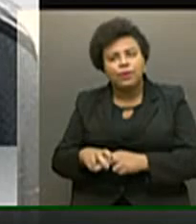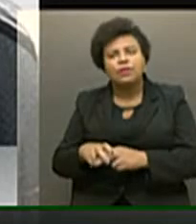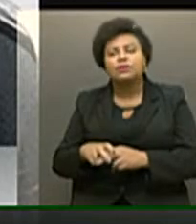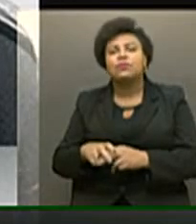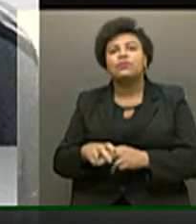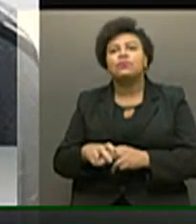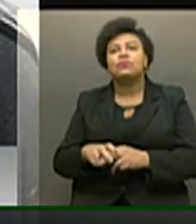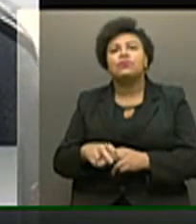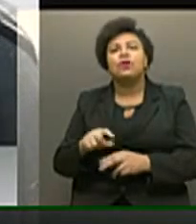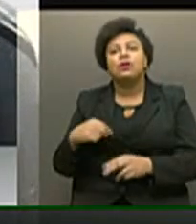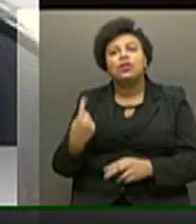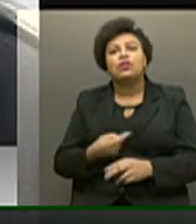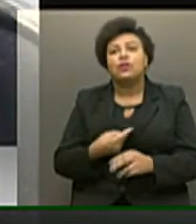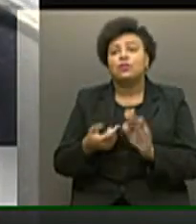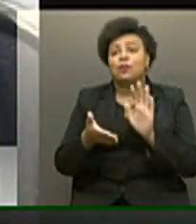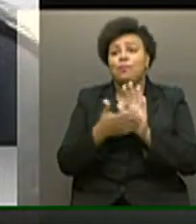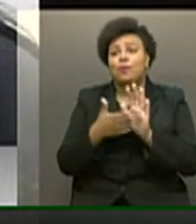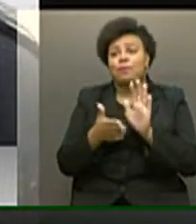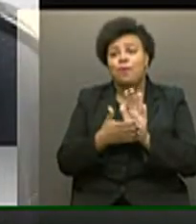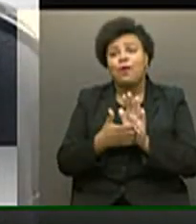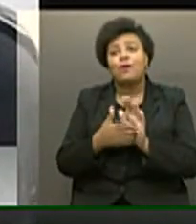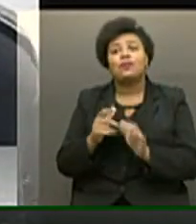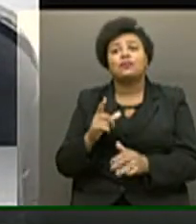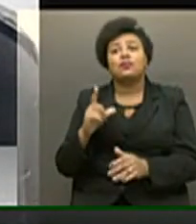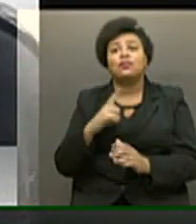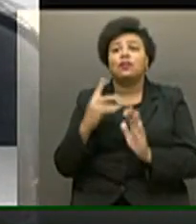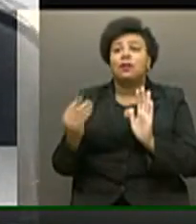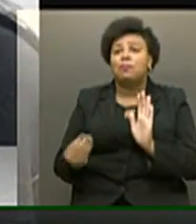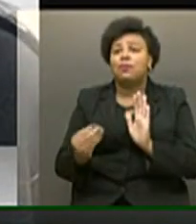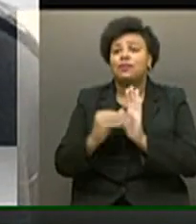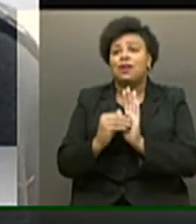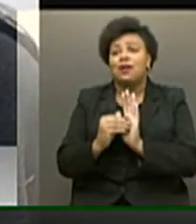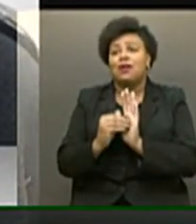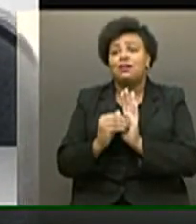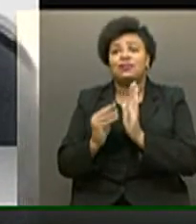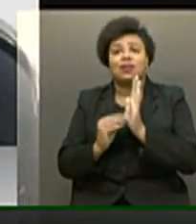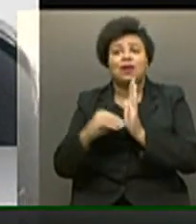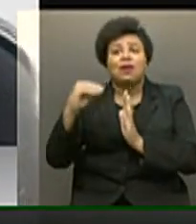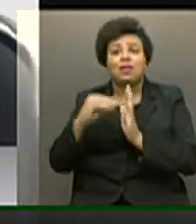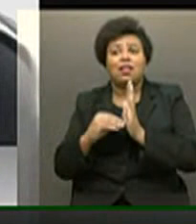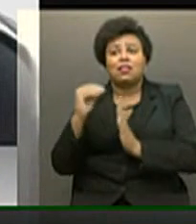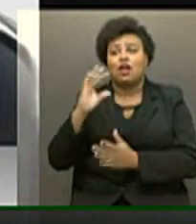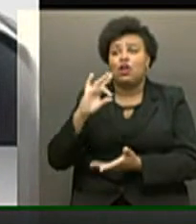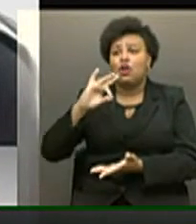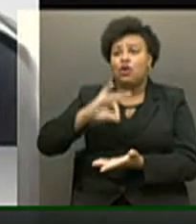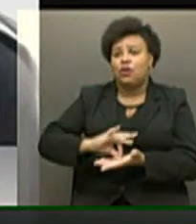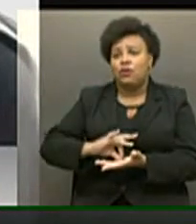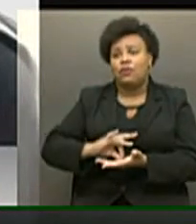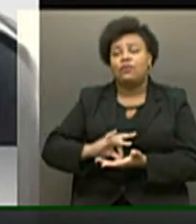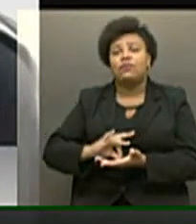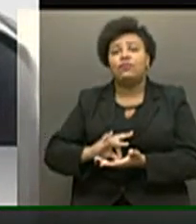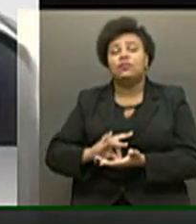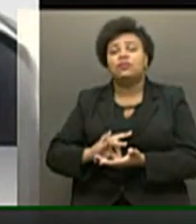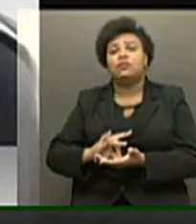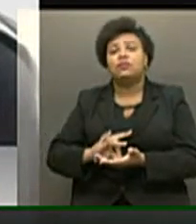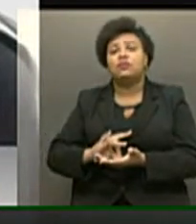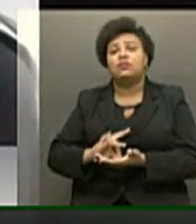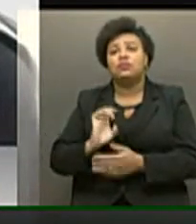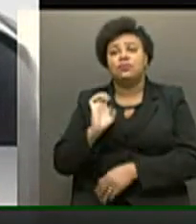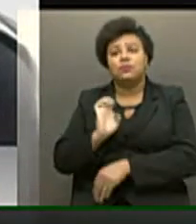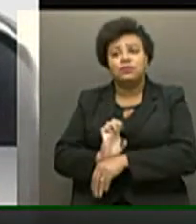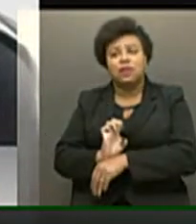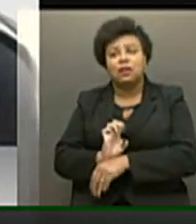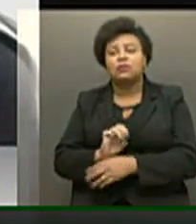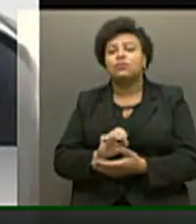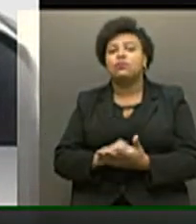a nossa proposição para que fosse incluída no calendário oficial do